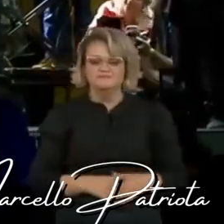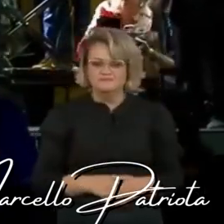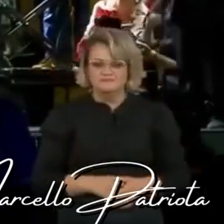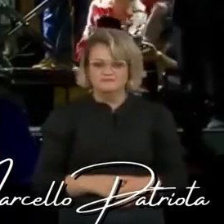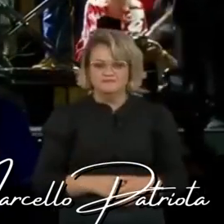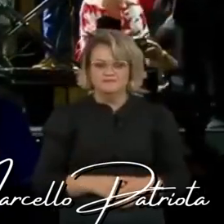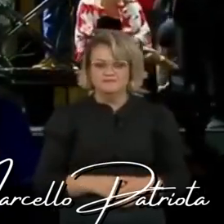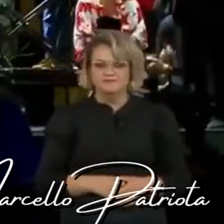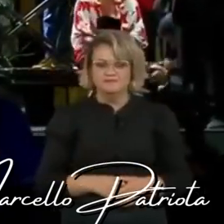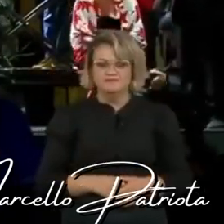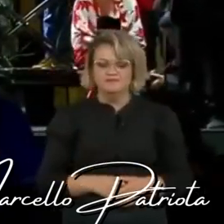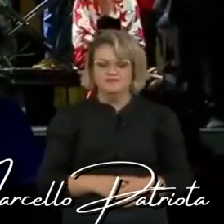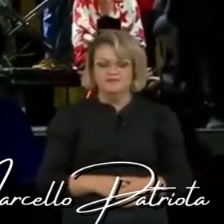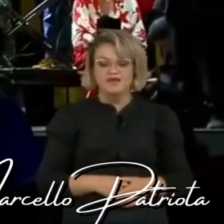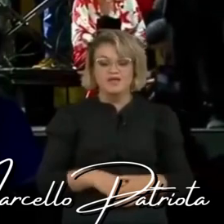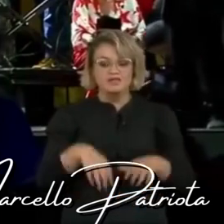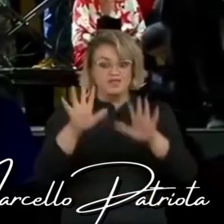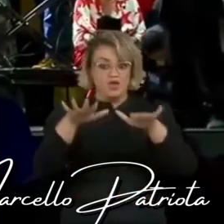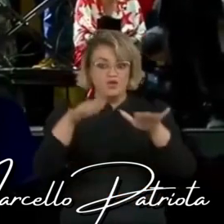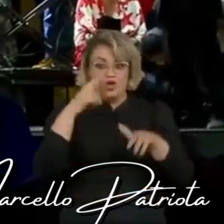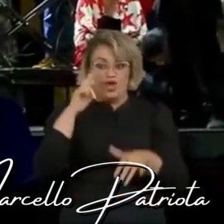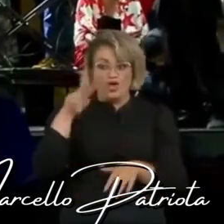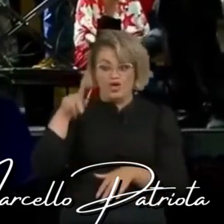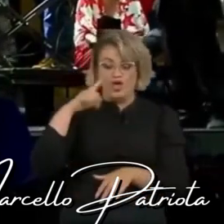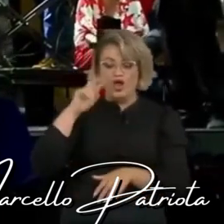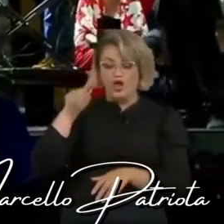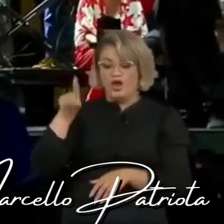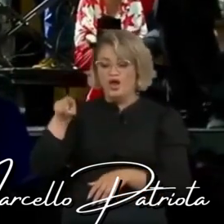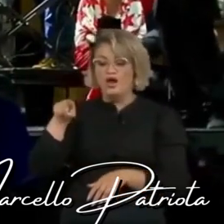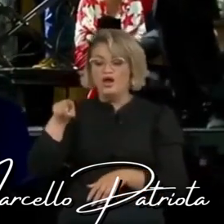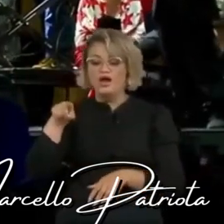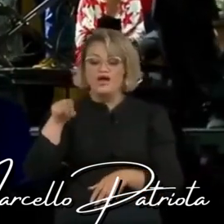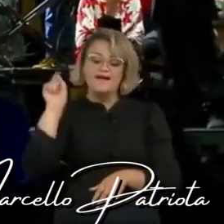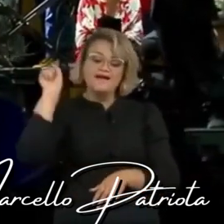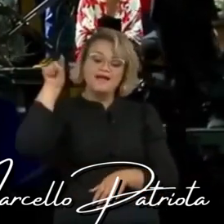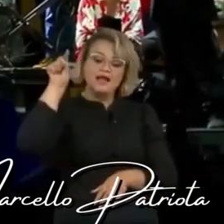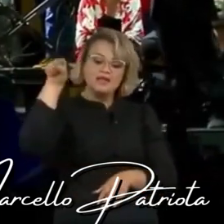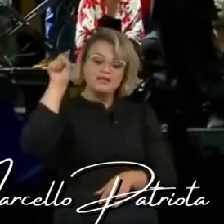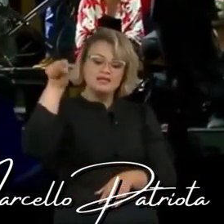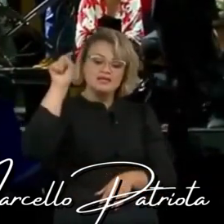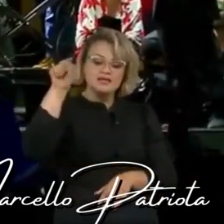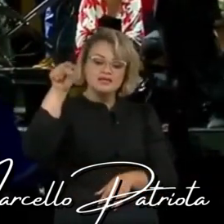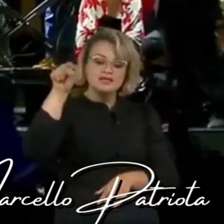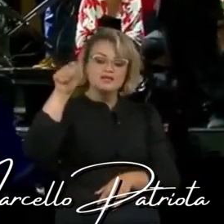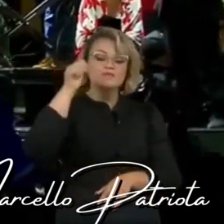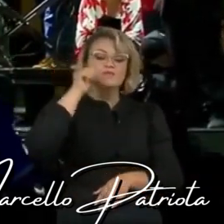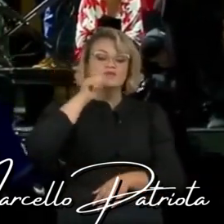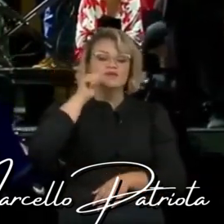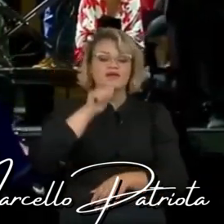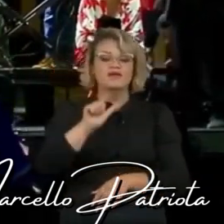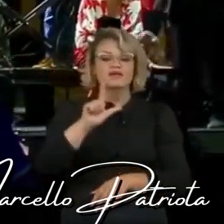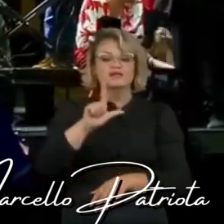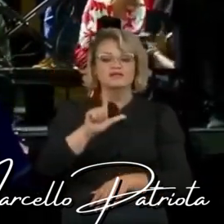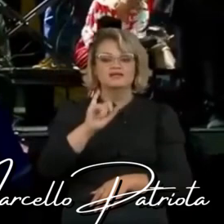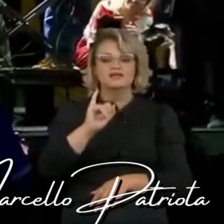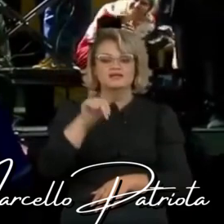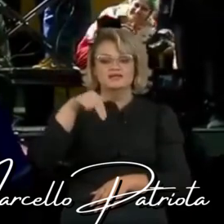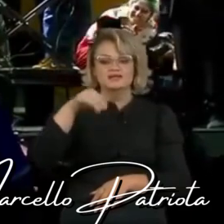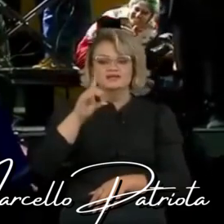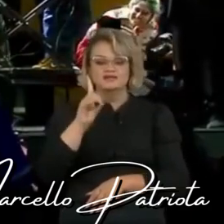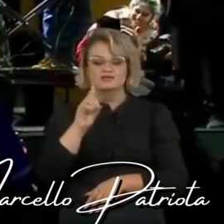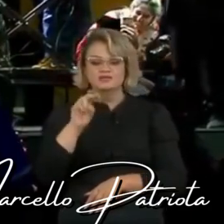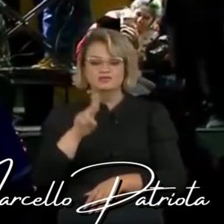Então, olha, presidente, aquela é Dona Lindu. Ao seu